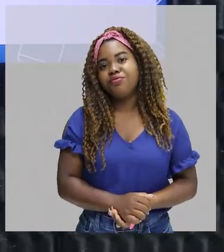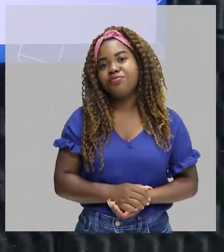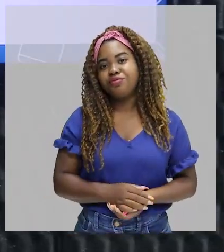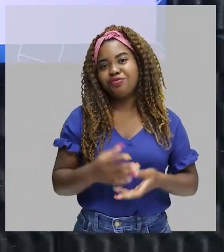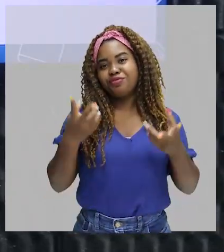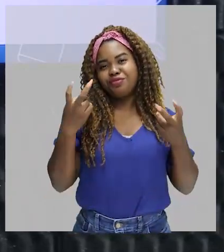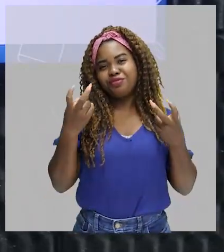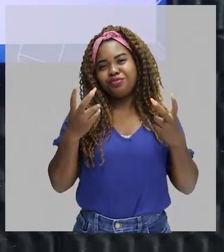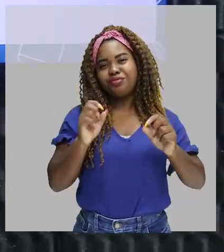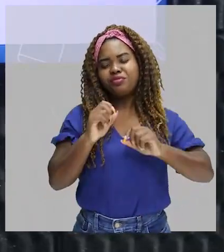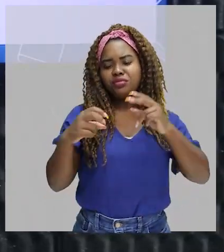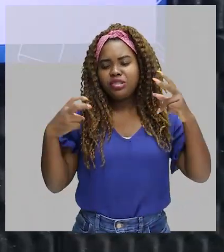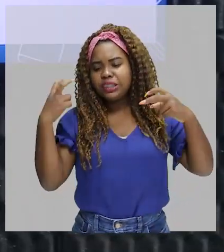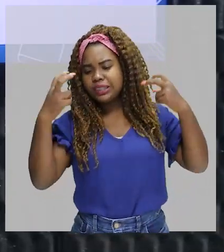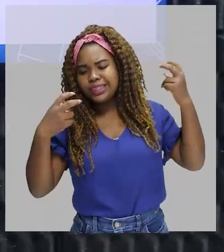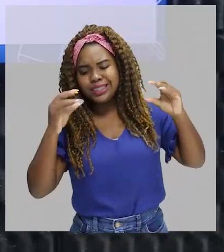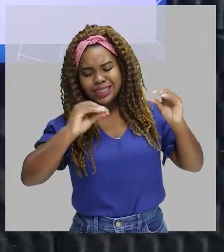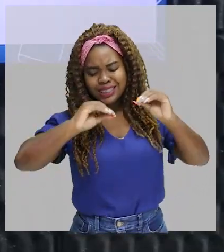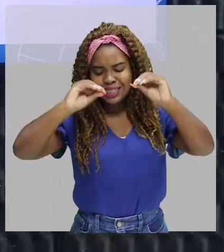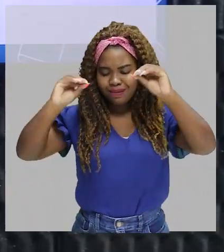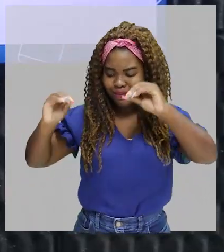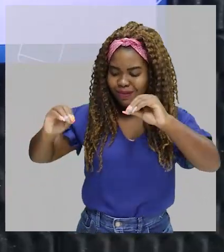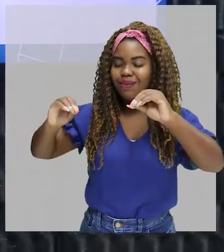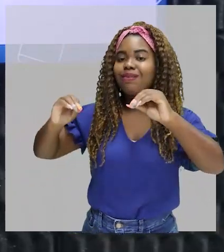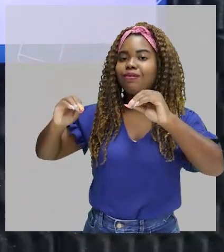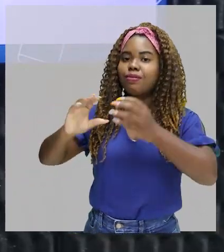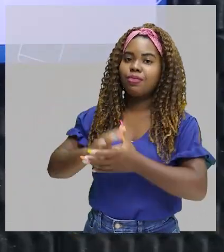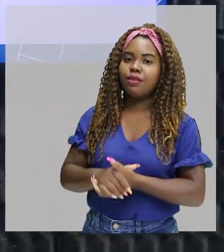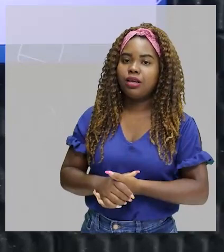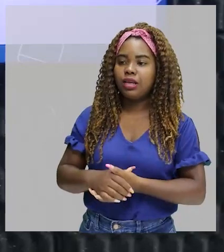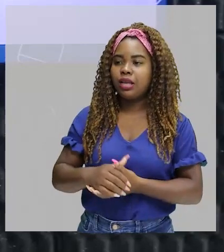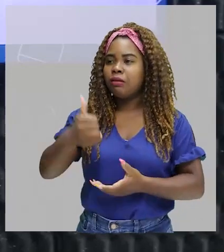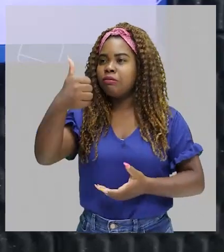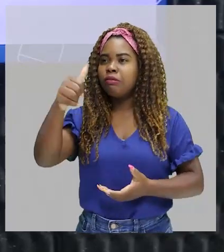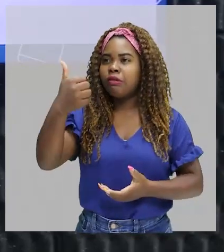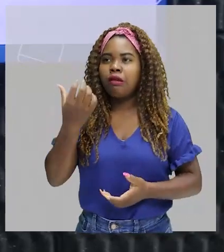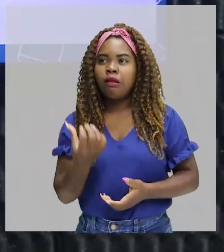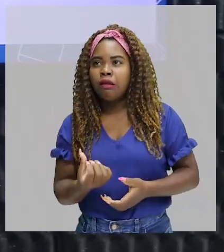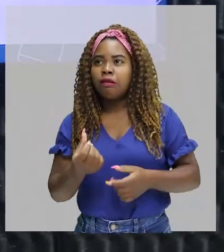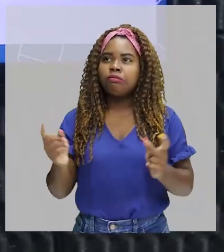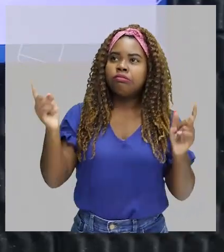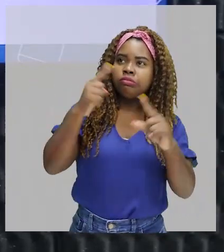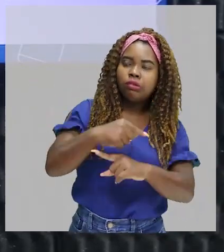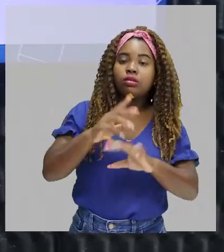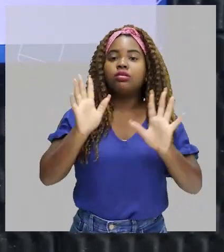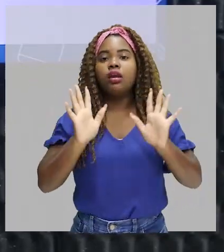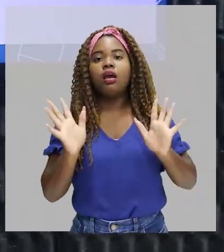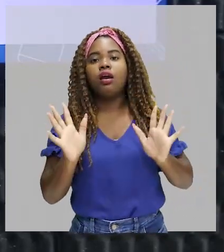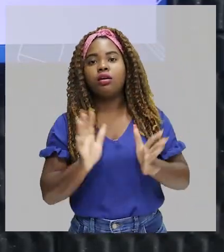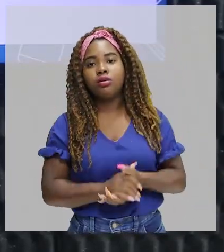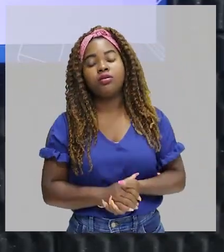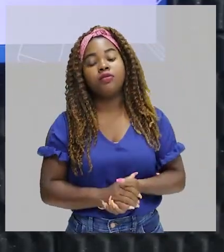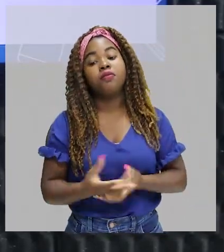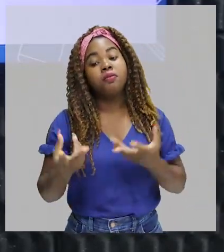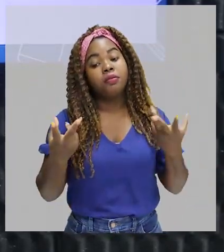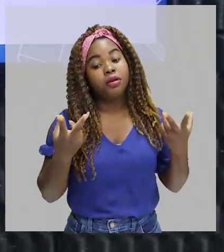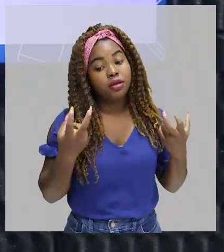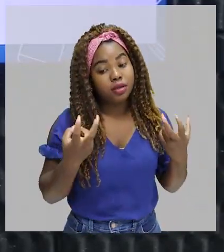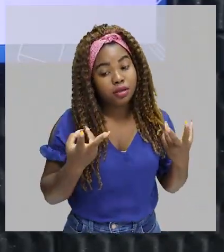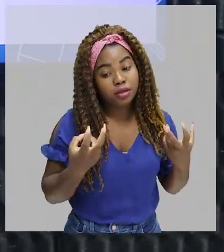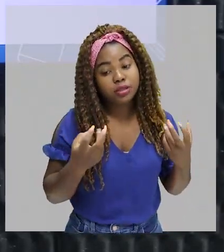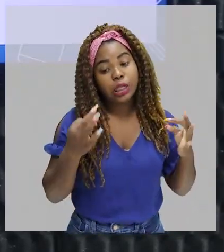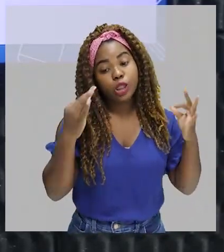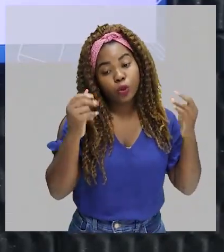nossa preocupação não foi escrever a fração na forma irredutível. Não, muito pelo contrário. Foi que você